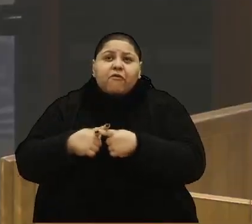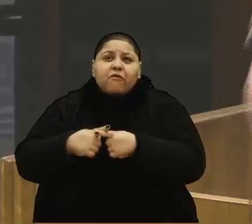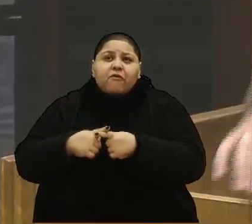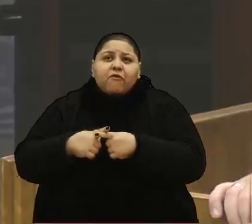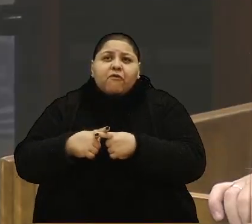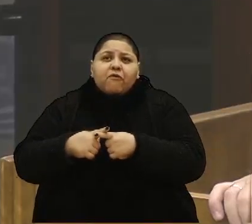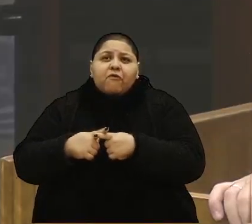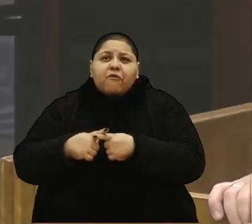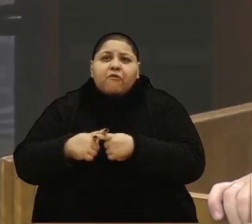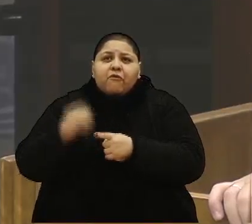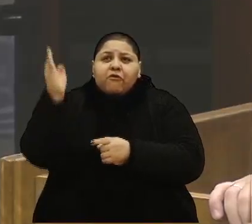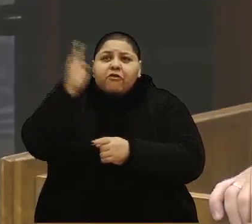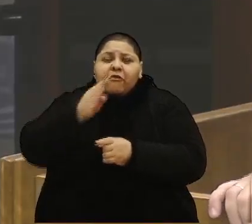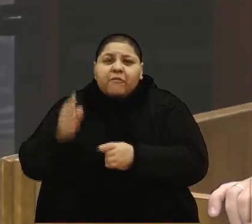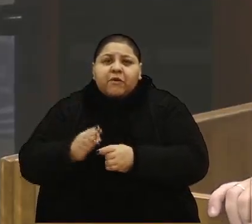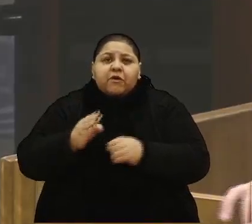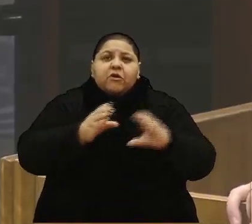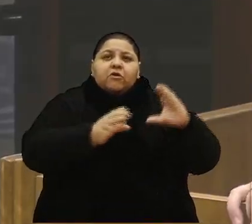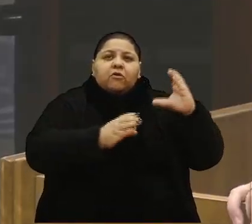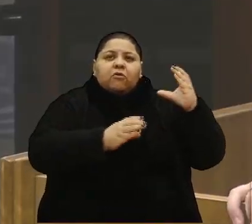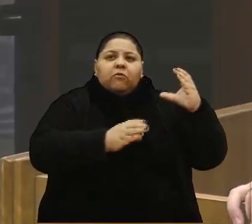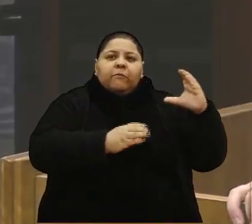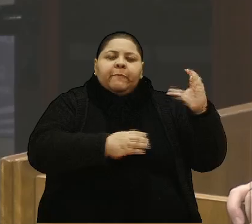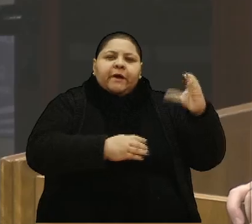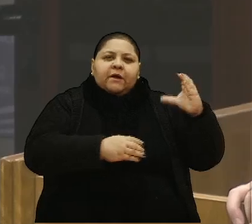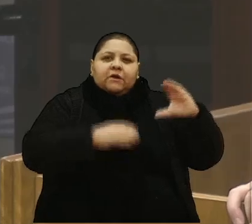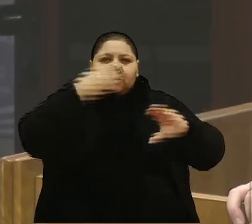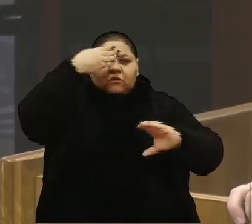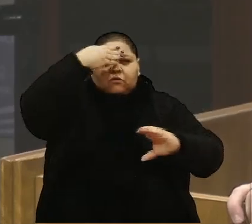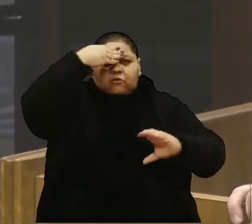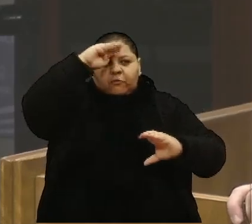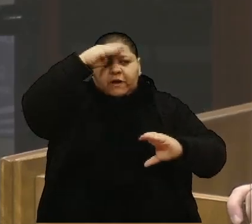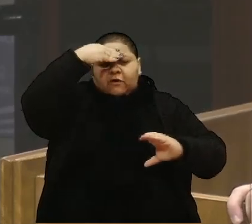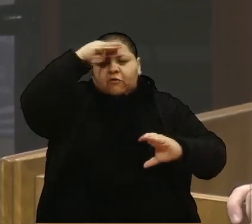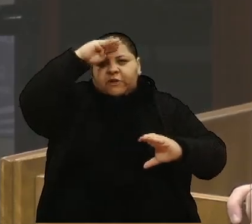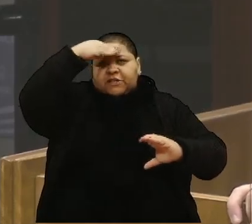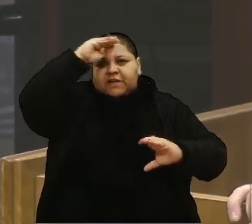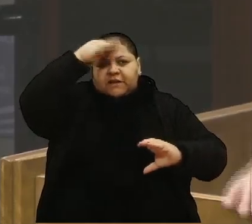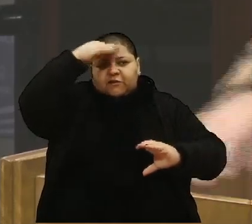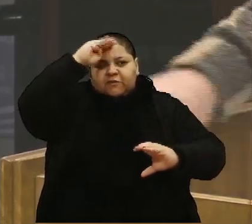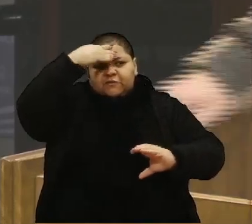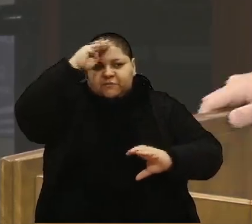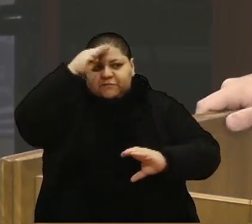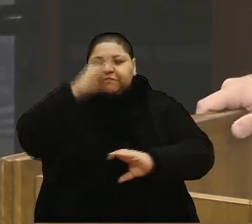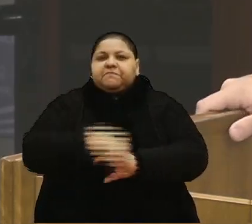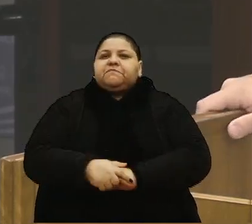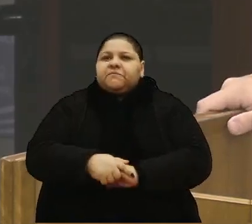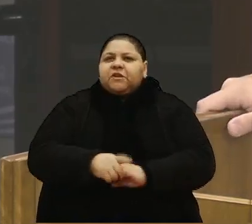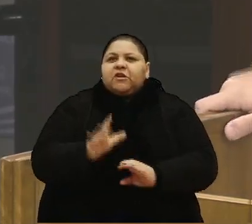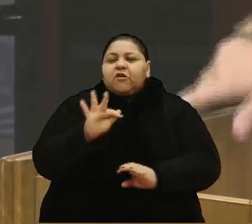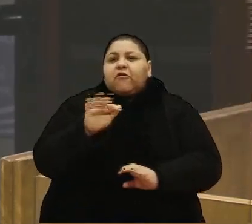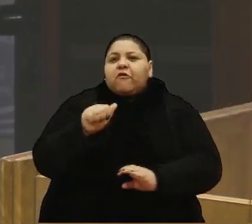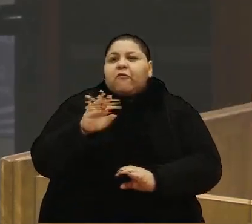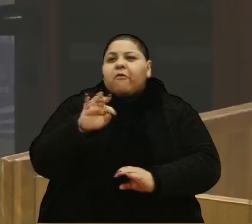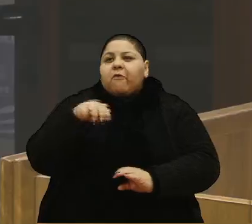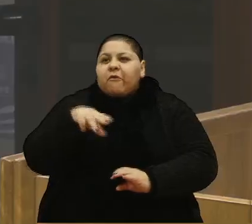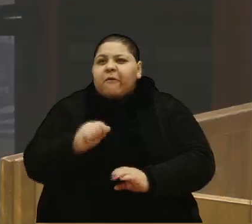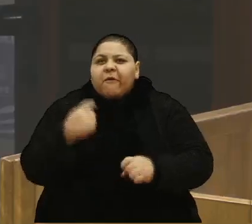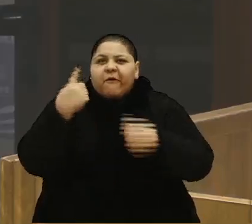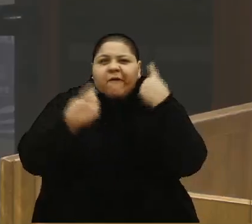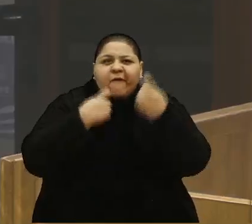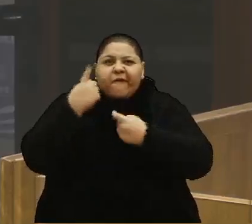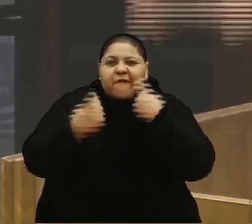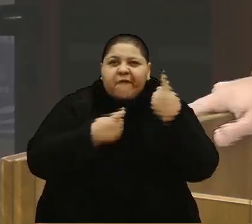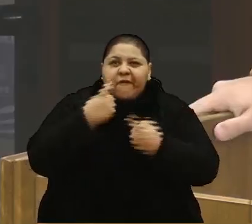de Brasil com Cuba. E eu fico perguntando para os vereadores, será que quem está na fila da UBS do Fátima, vereadora Daiane, se preocupa de